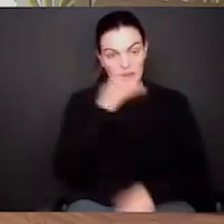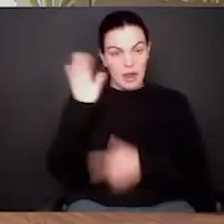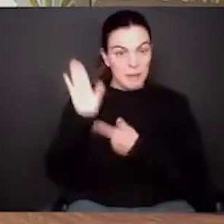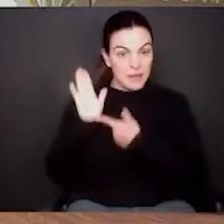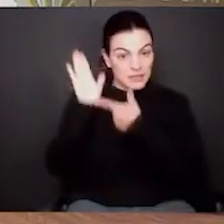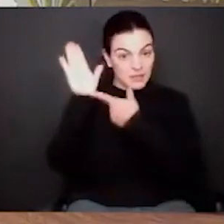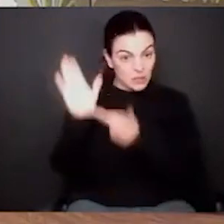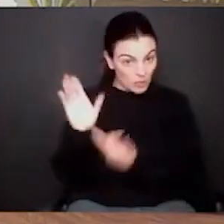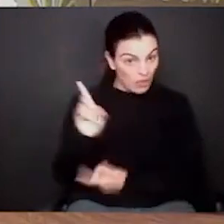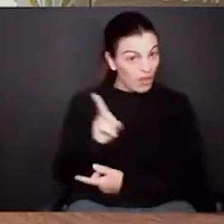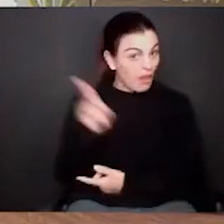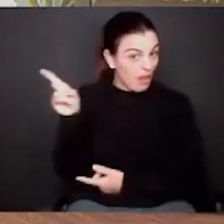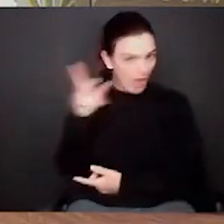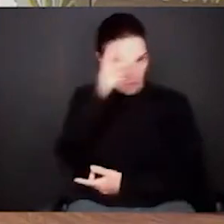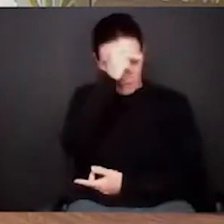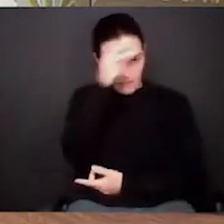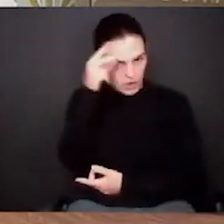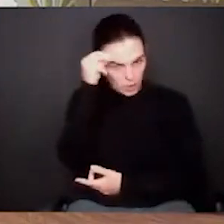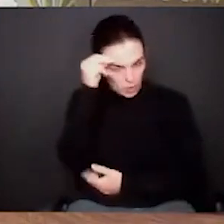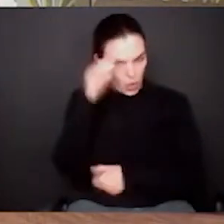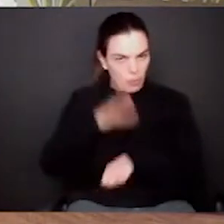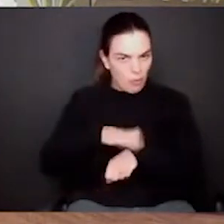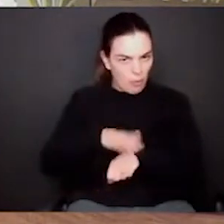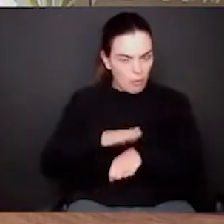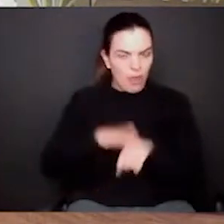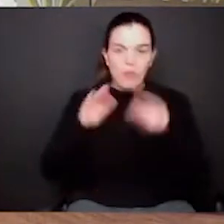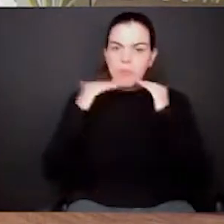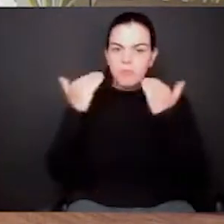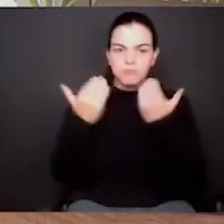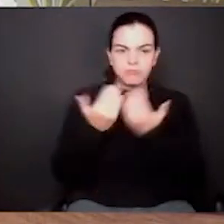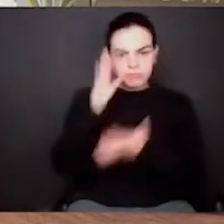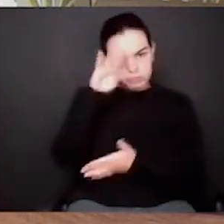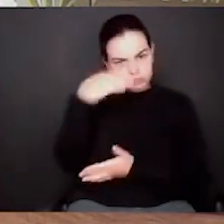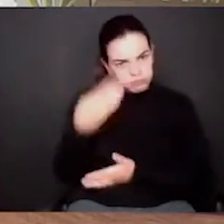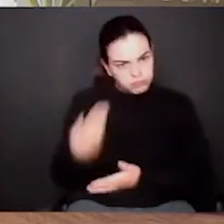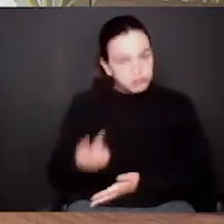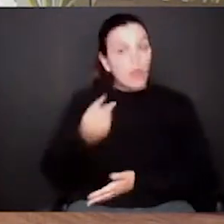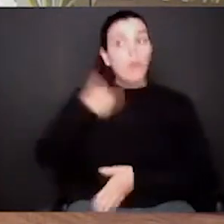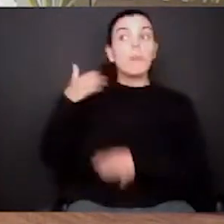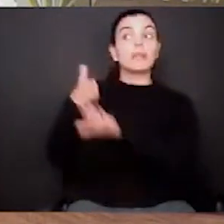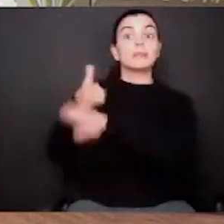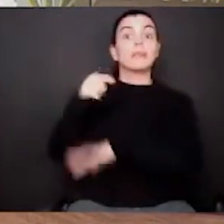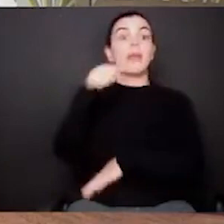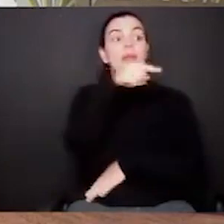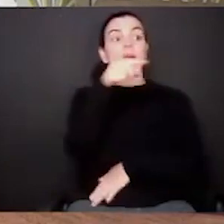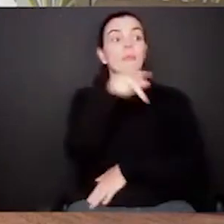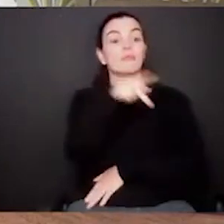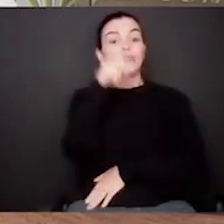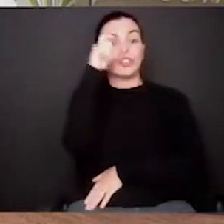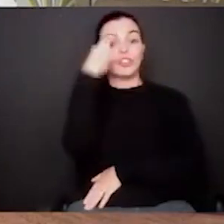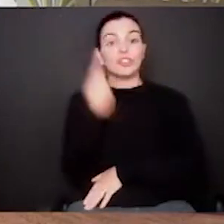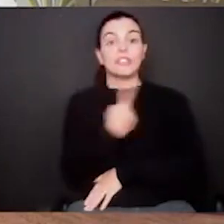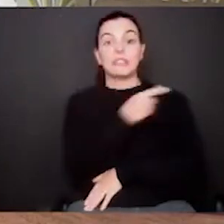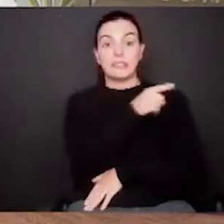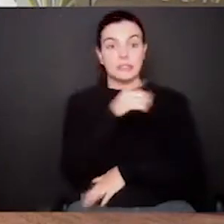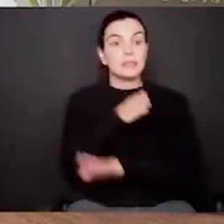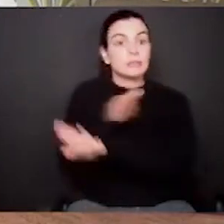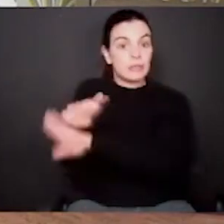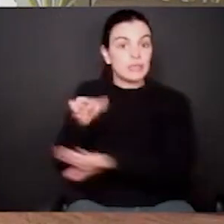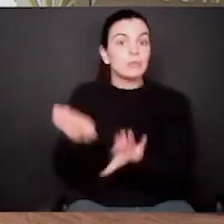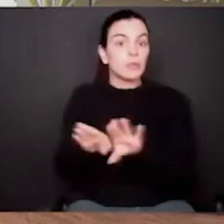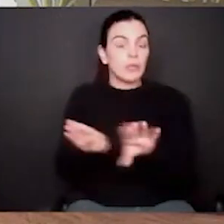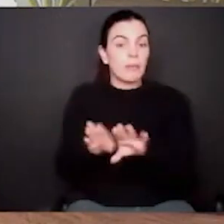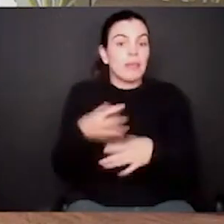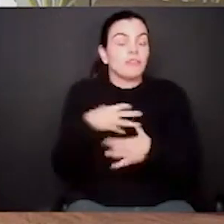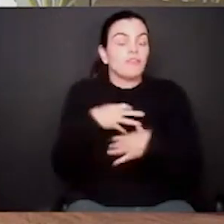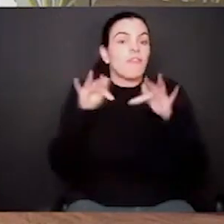estava participando lá, eu, professora Josete, que também participou dessa comissão, nós tivemos a felicidade de participar do lançamento desse